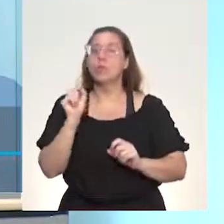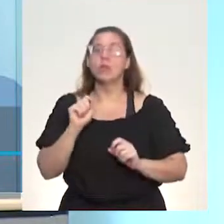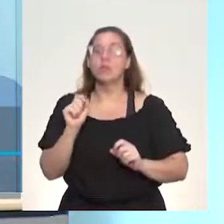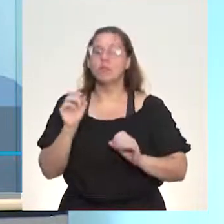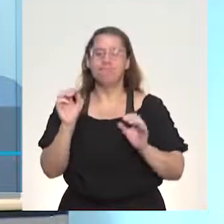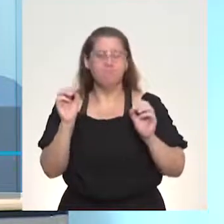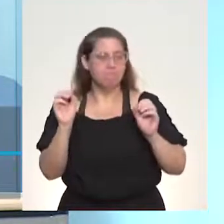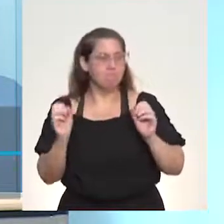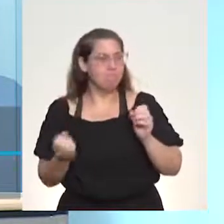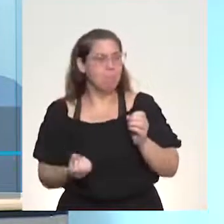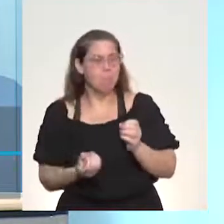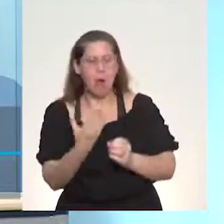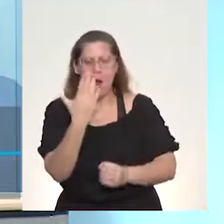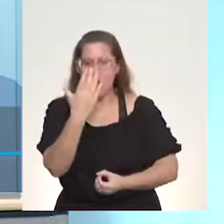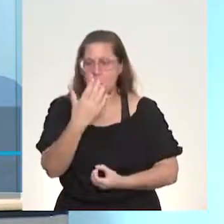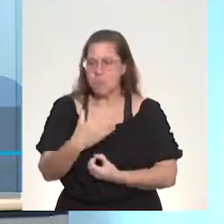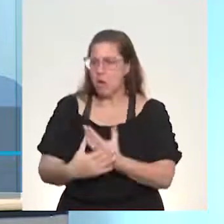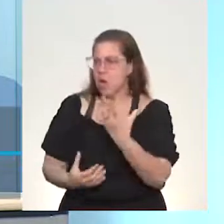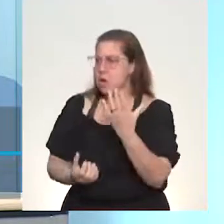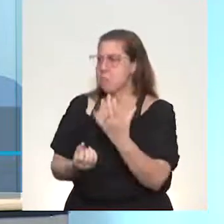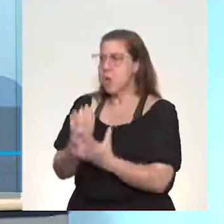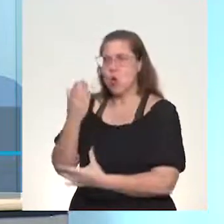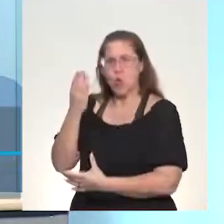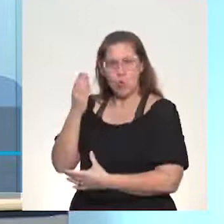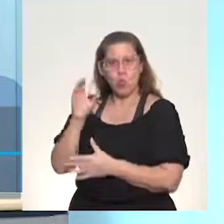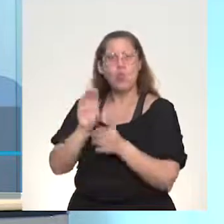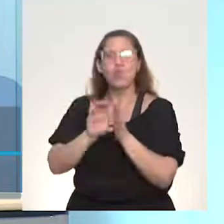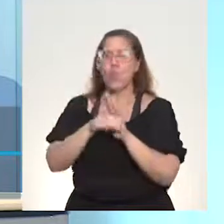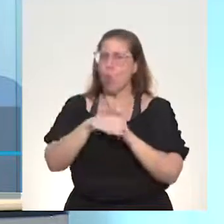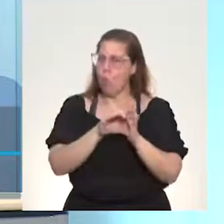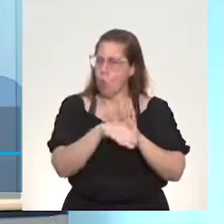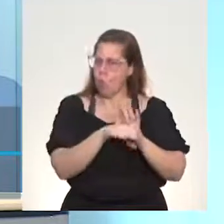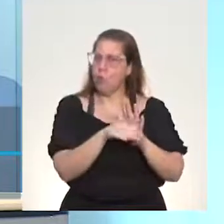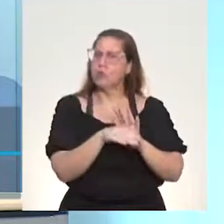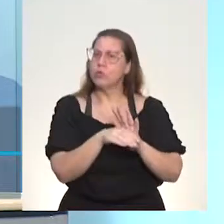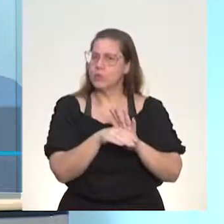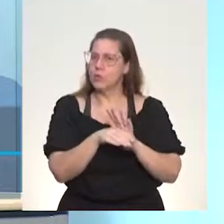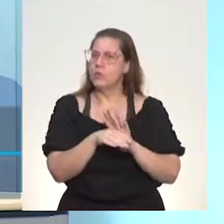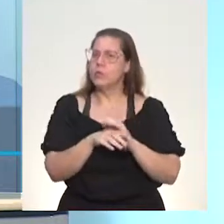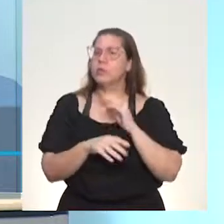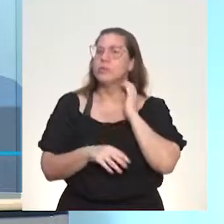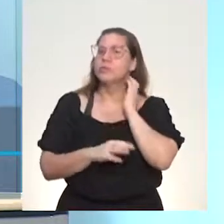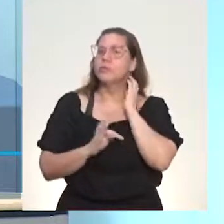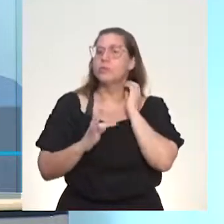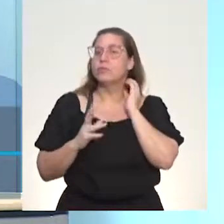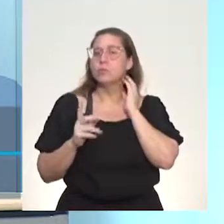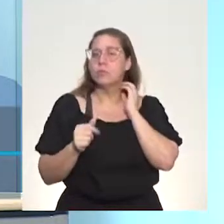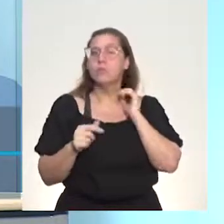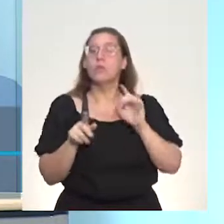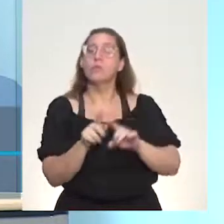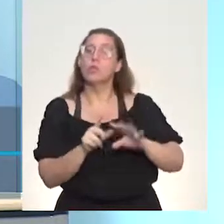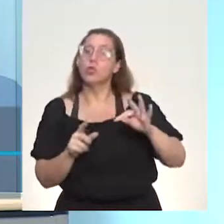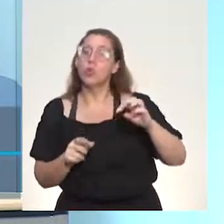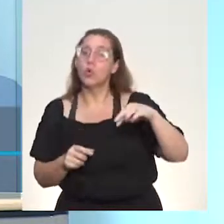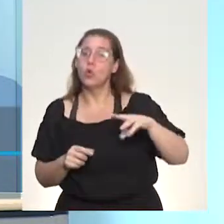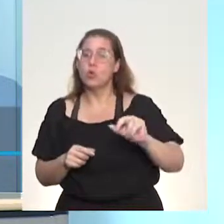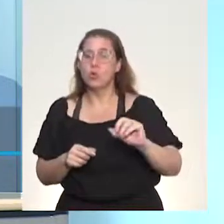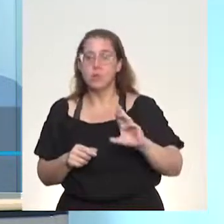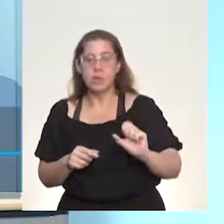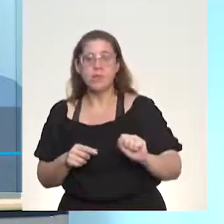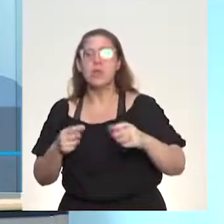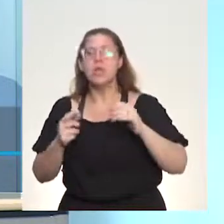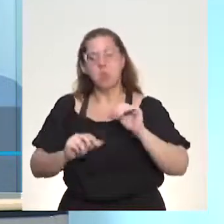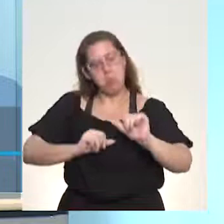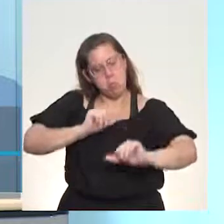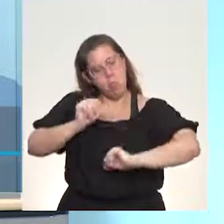de realidades, de conceitos. Eu já comentei isso também a respeito dos paradigmas do Thomas Kuhn, que mudam, né, os